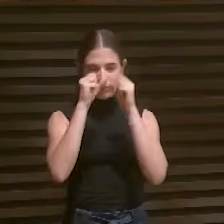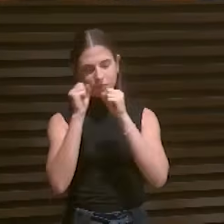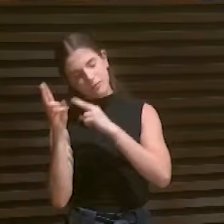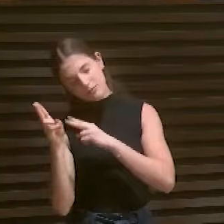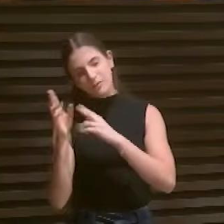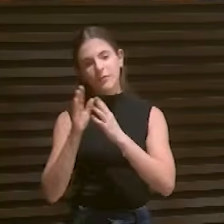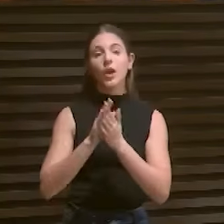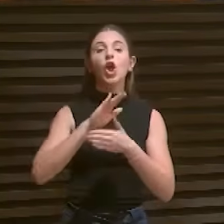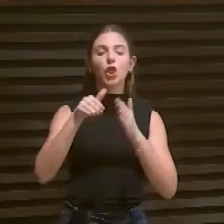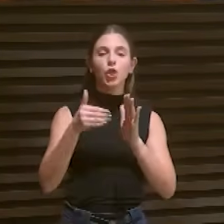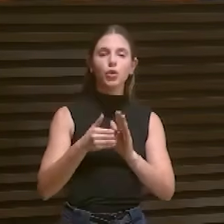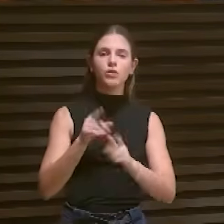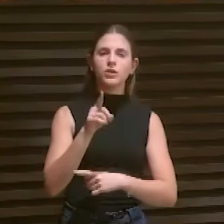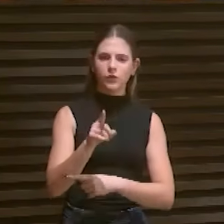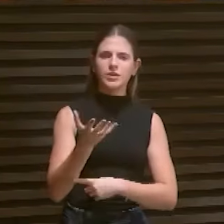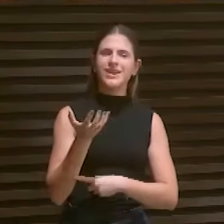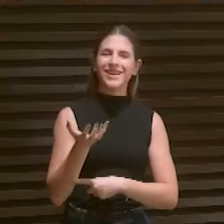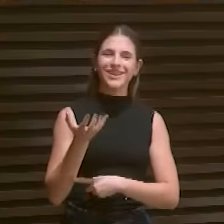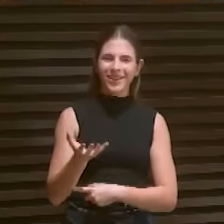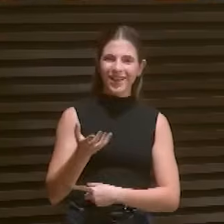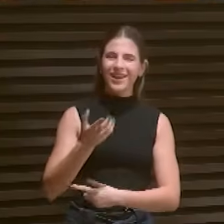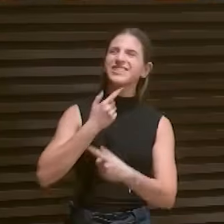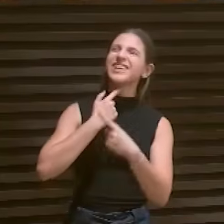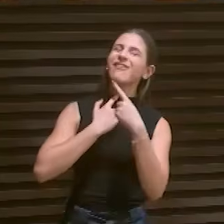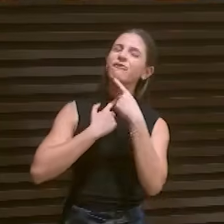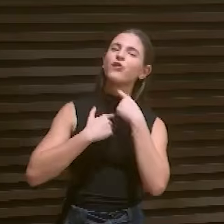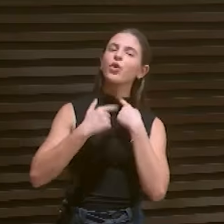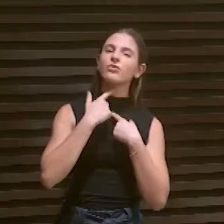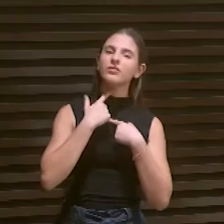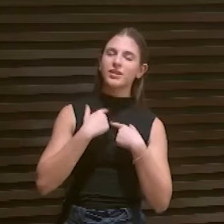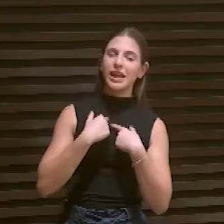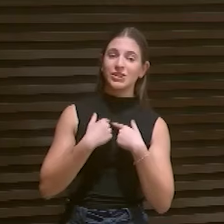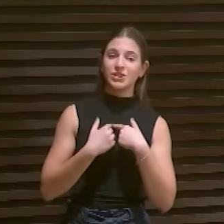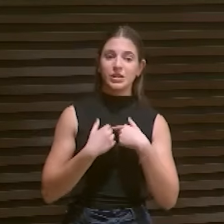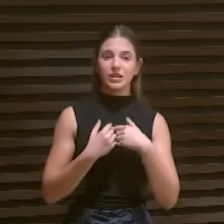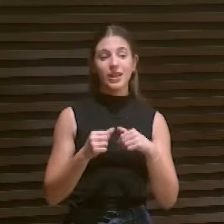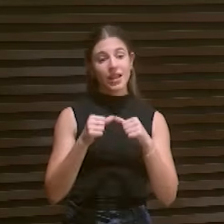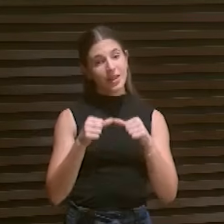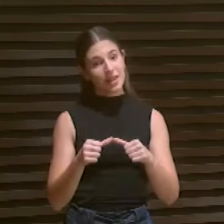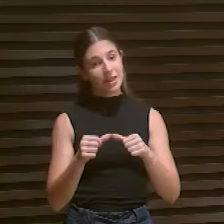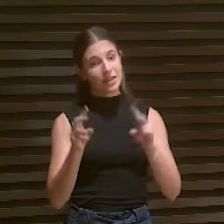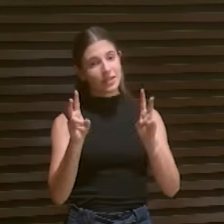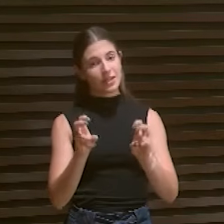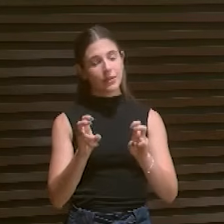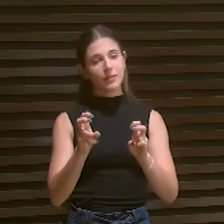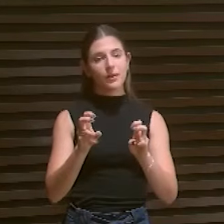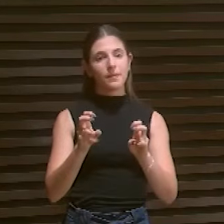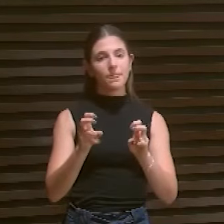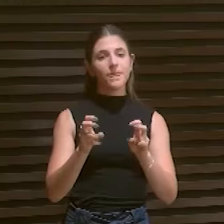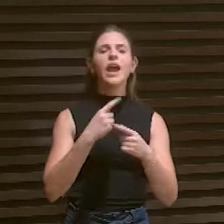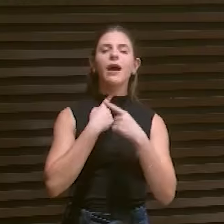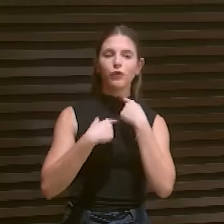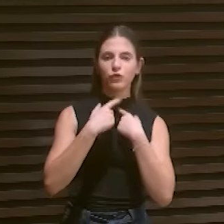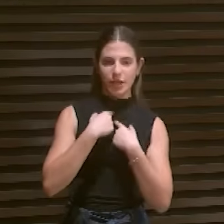que você quer, então, que você deseja, dentro deste aspecto, é desejo da